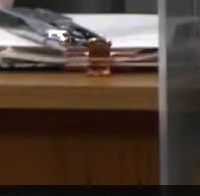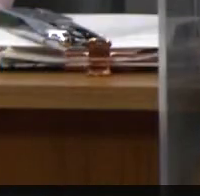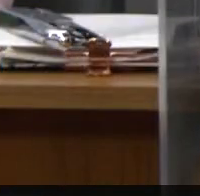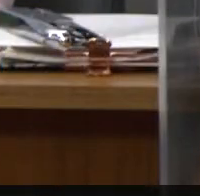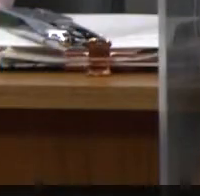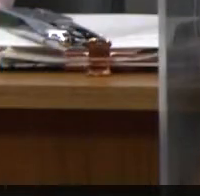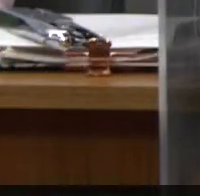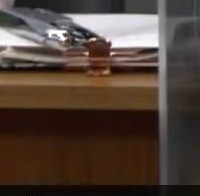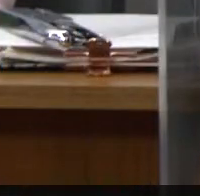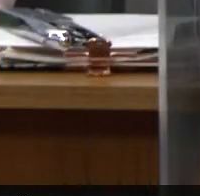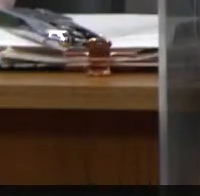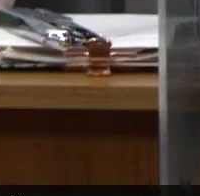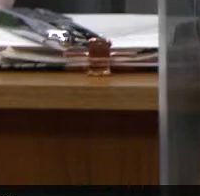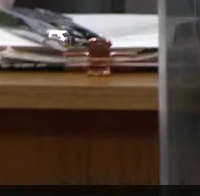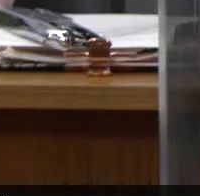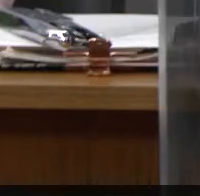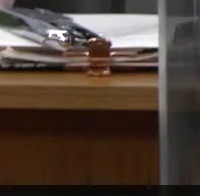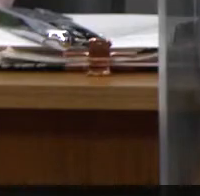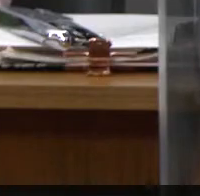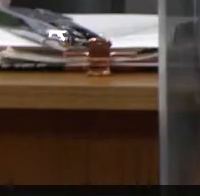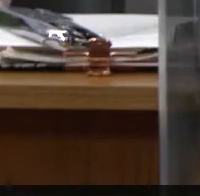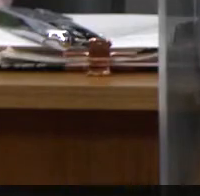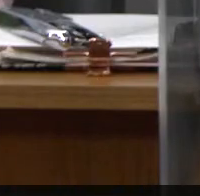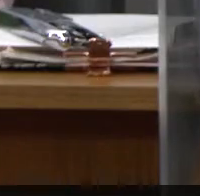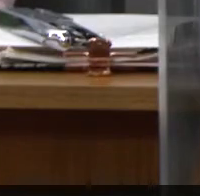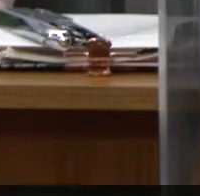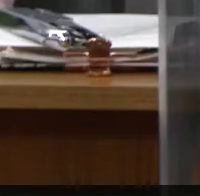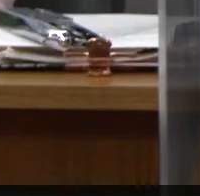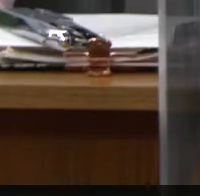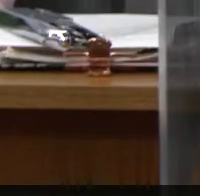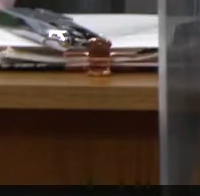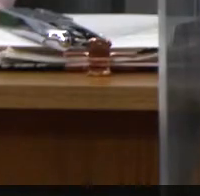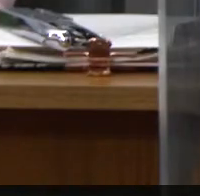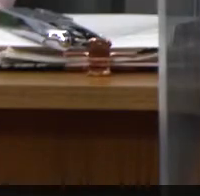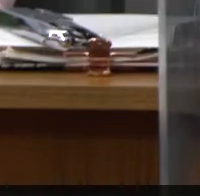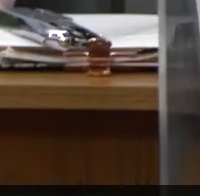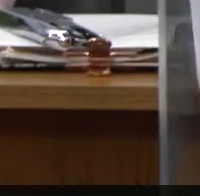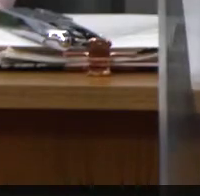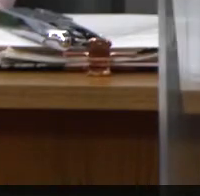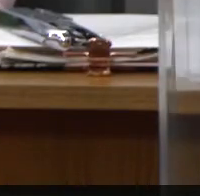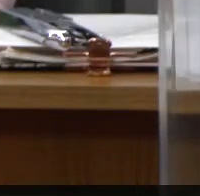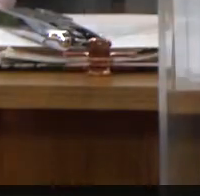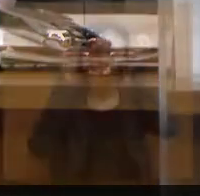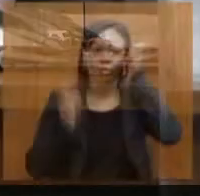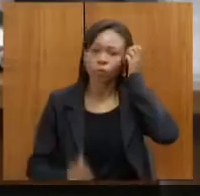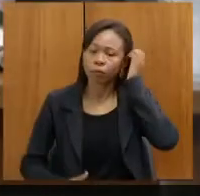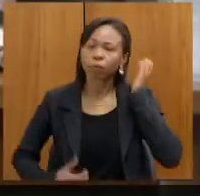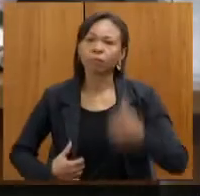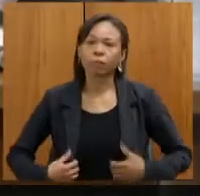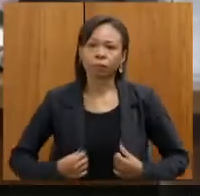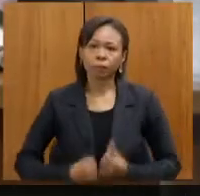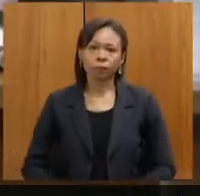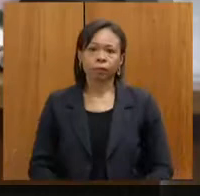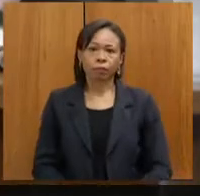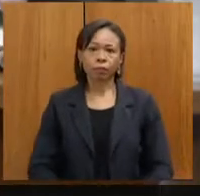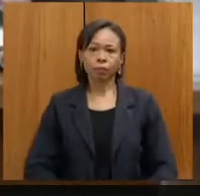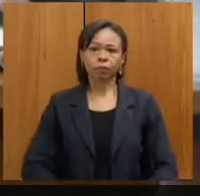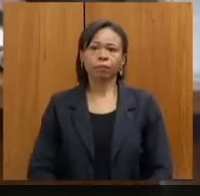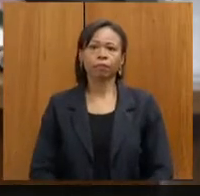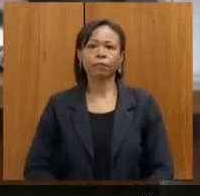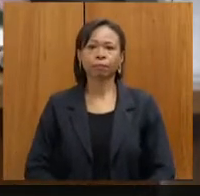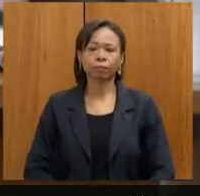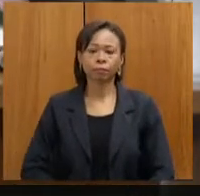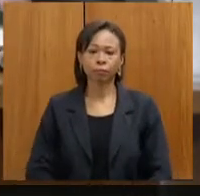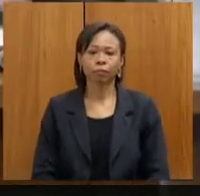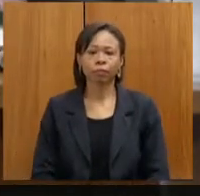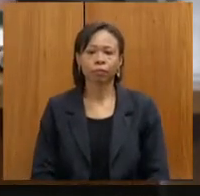executora financeira mas a definição de critério e atualização